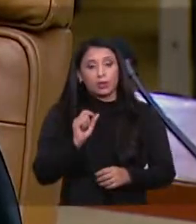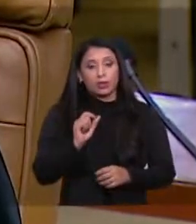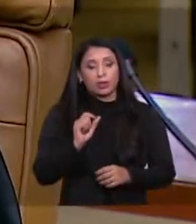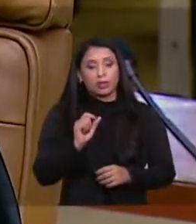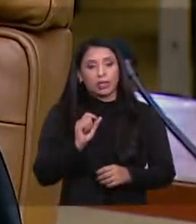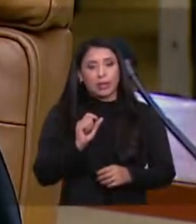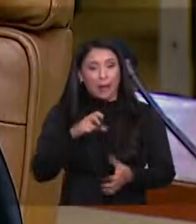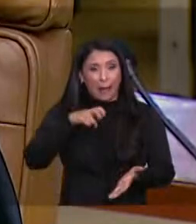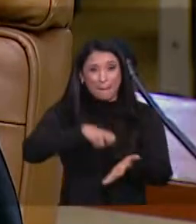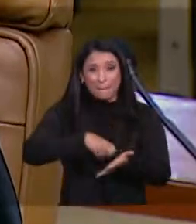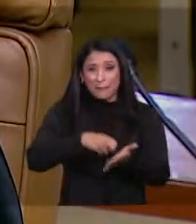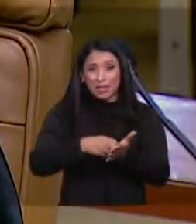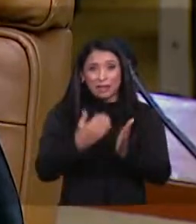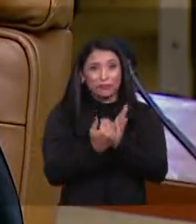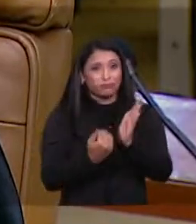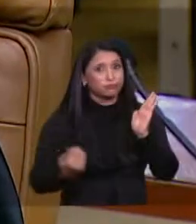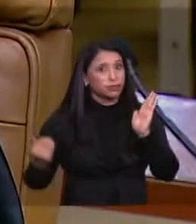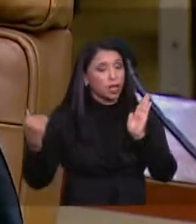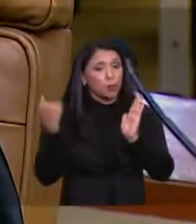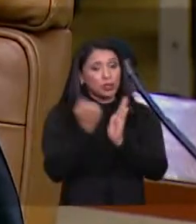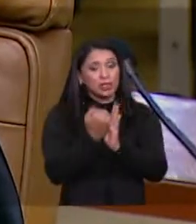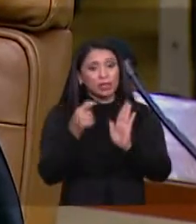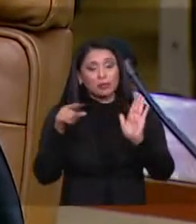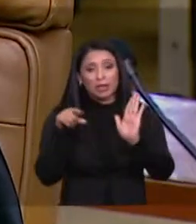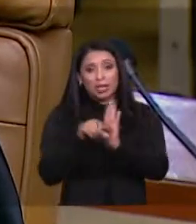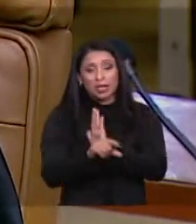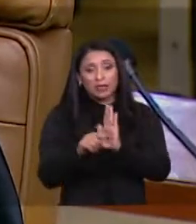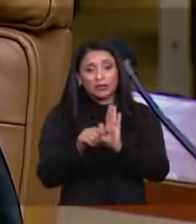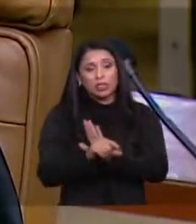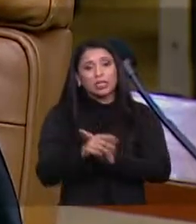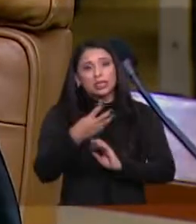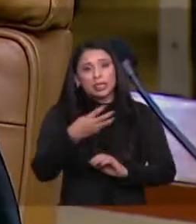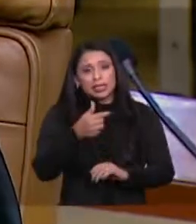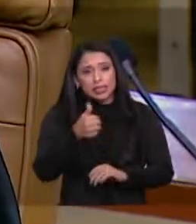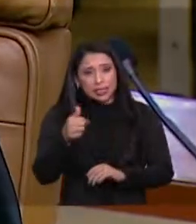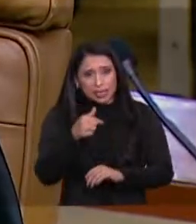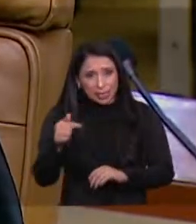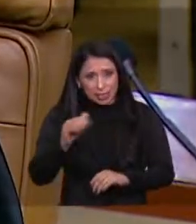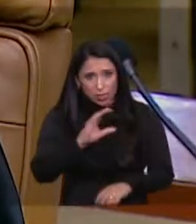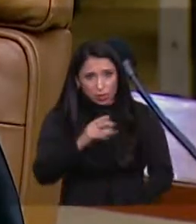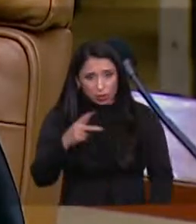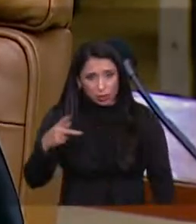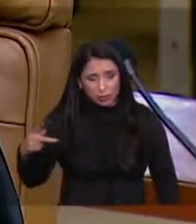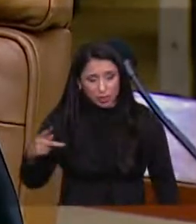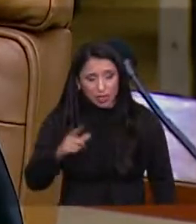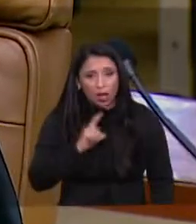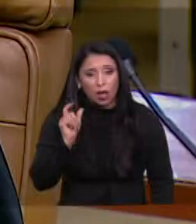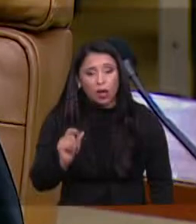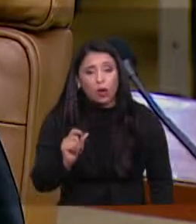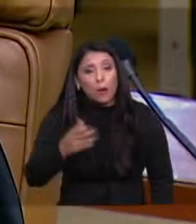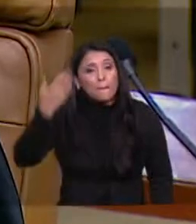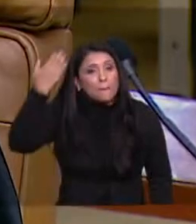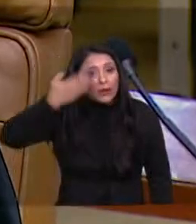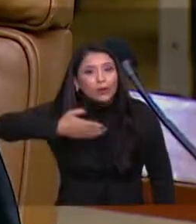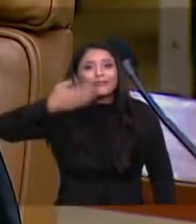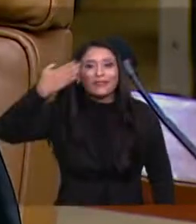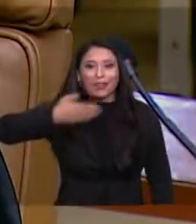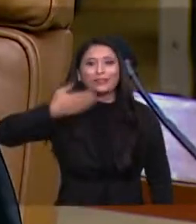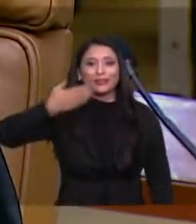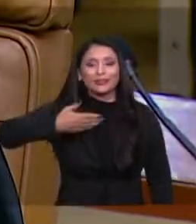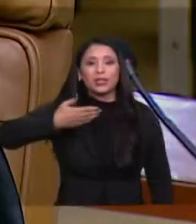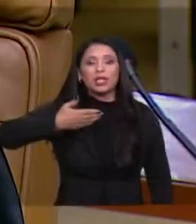de aumento da pena prevista no Pará primeiro artigo 317 Código Penal diante da comprovada viabilização